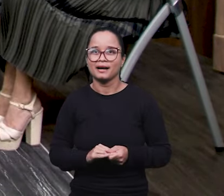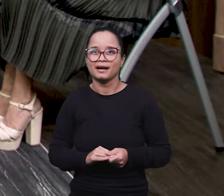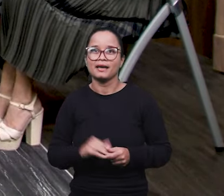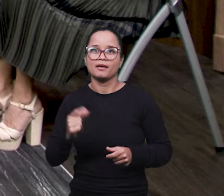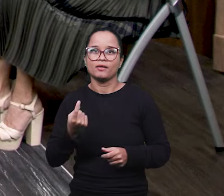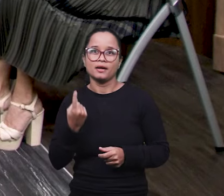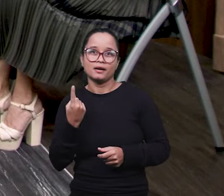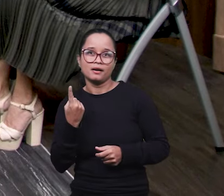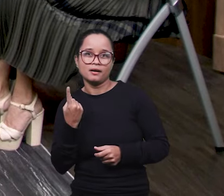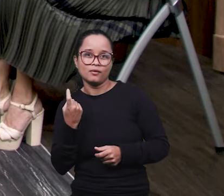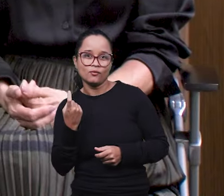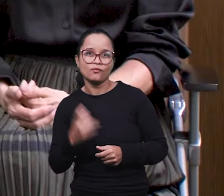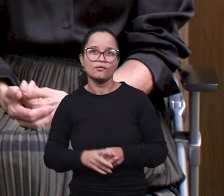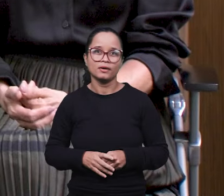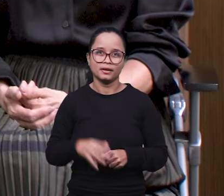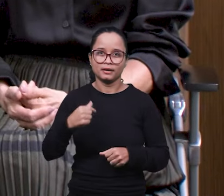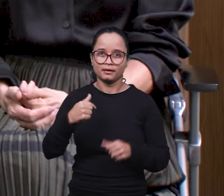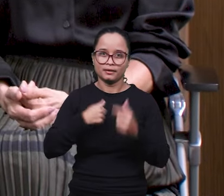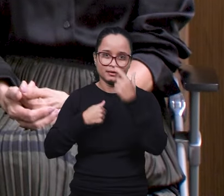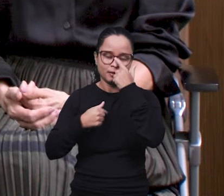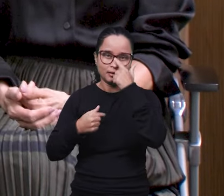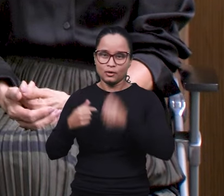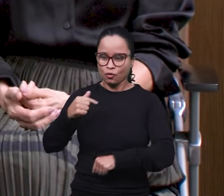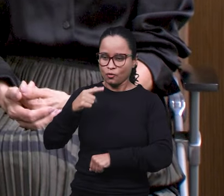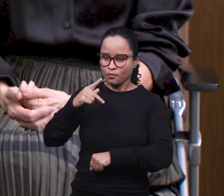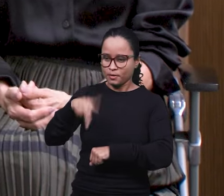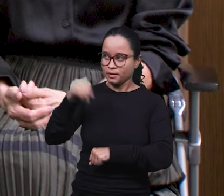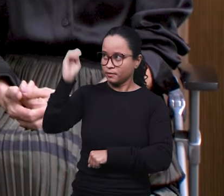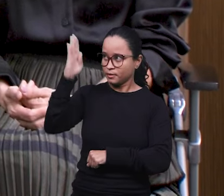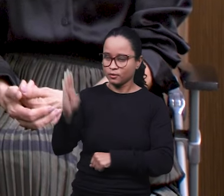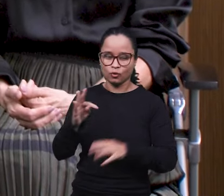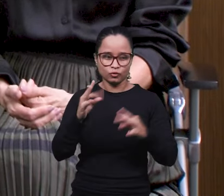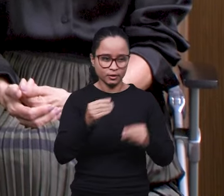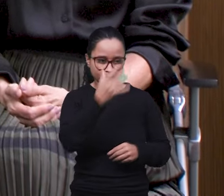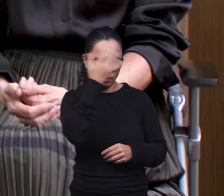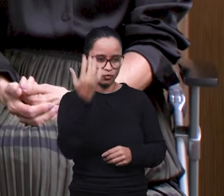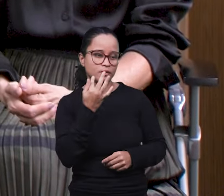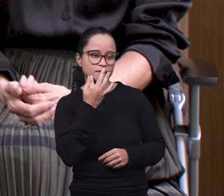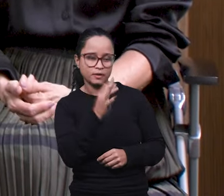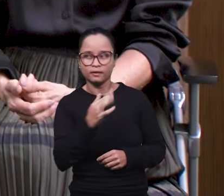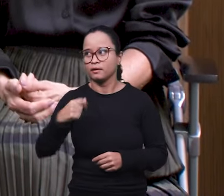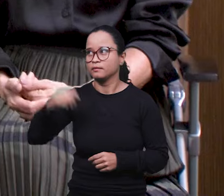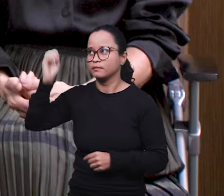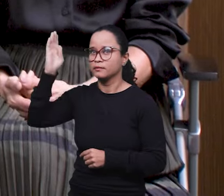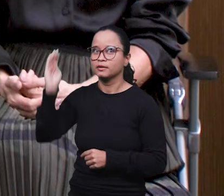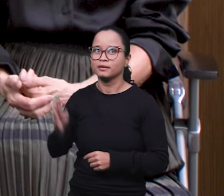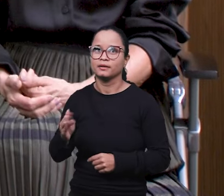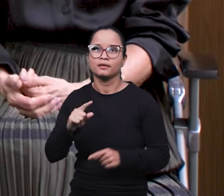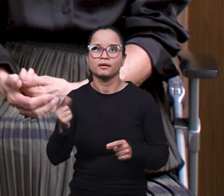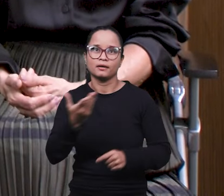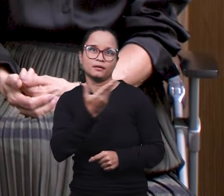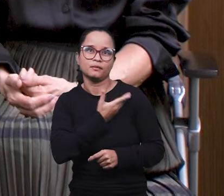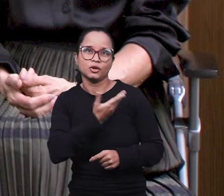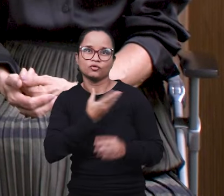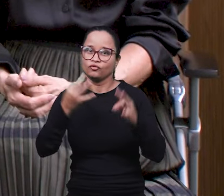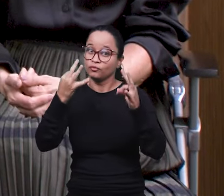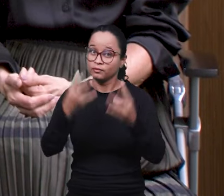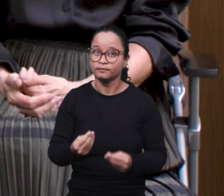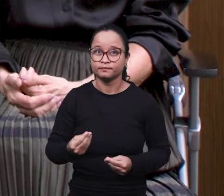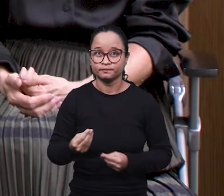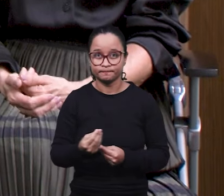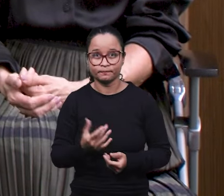escola então todo mundo sabia que ai brasileira então era todo mundo francês e aí eh eu era muito amiga de todo mundo não é